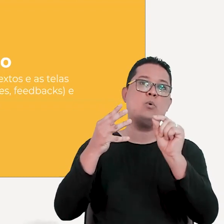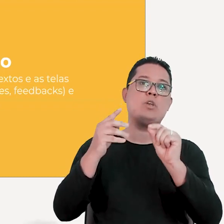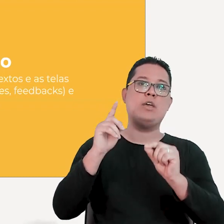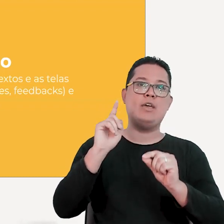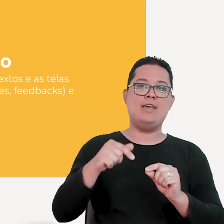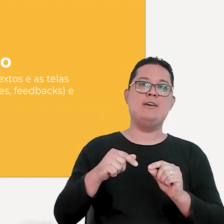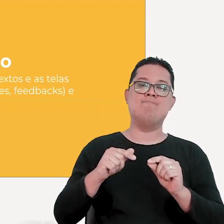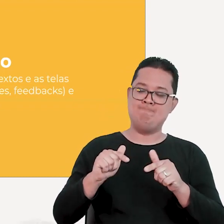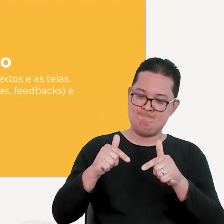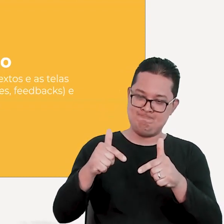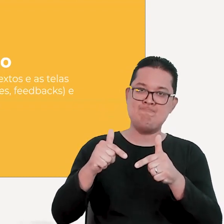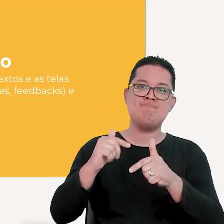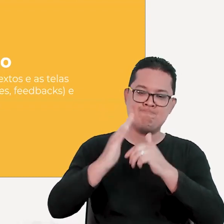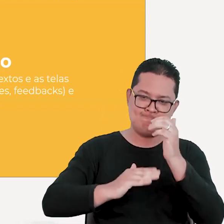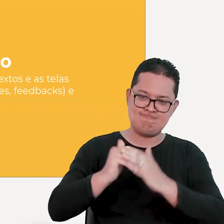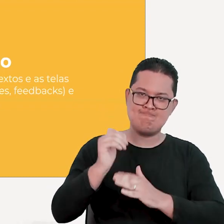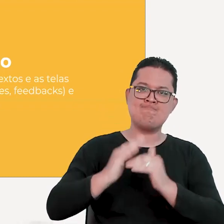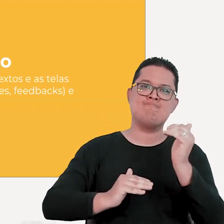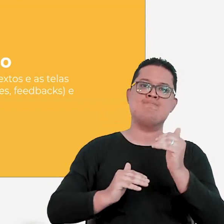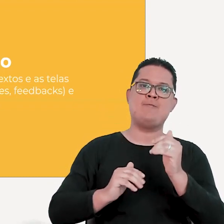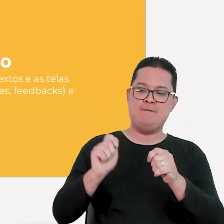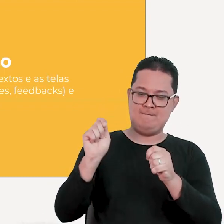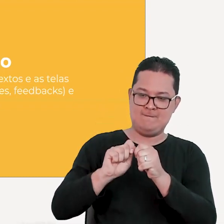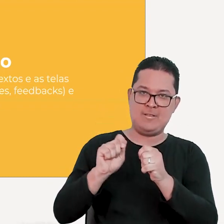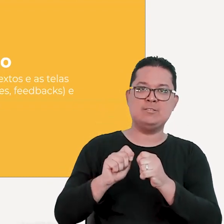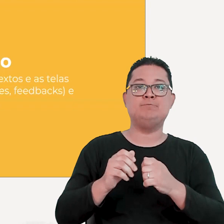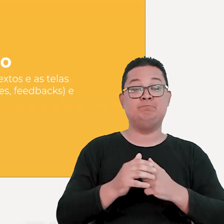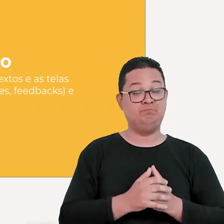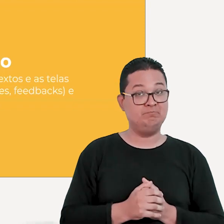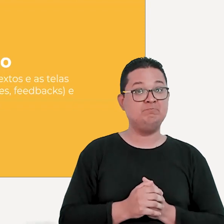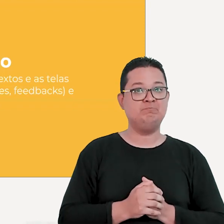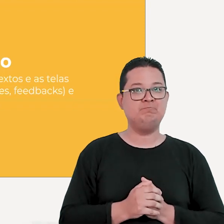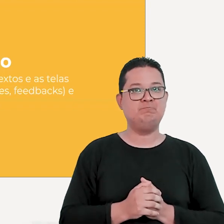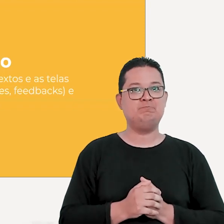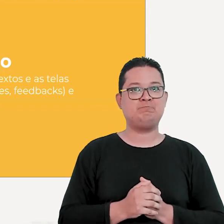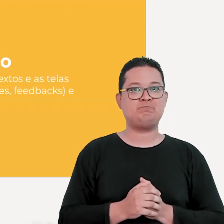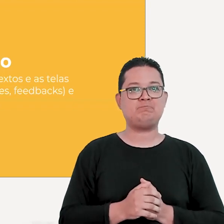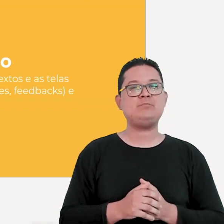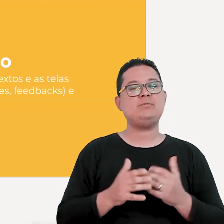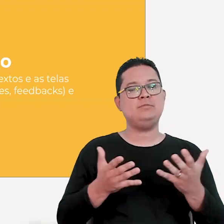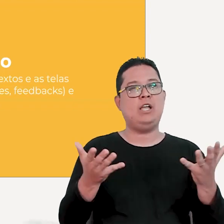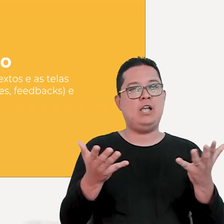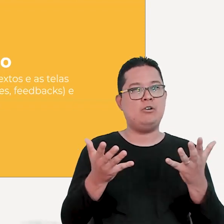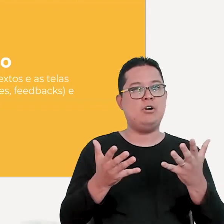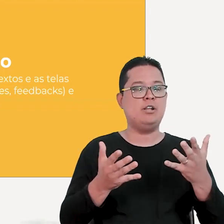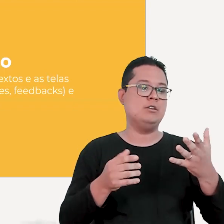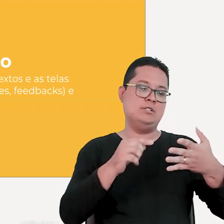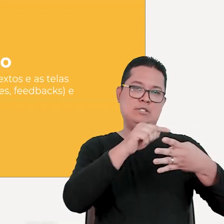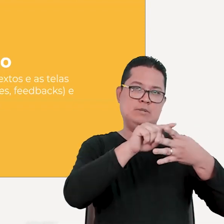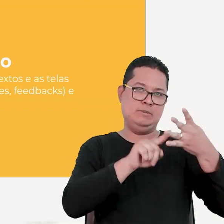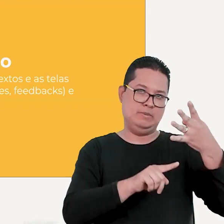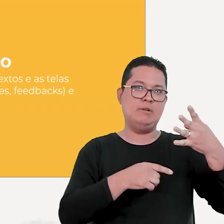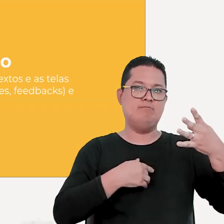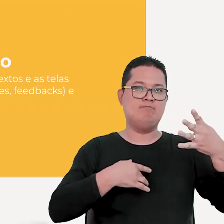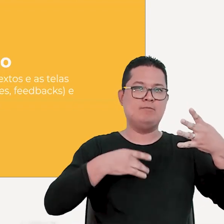validações sempre que possível. Agora eu vou entrar um pouquinho, de forma um pouco mais detalhada em cada um desses